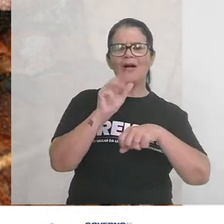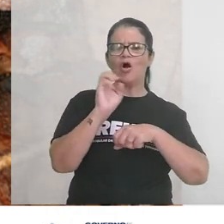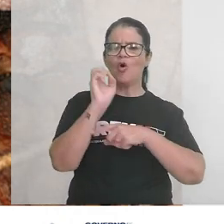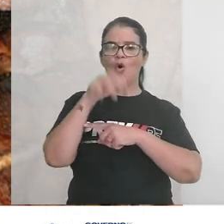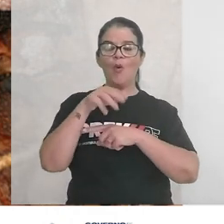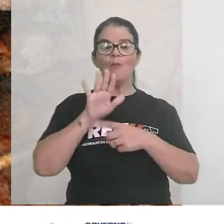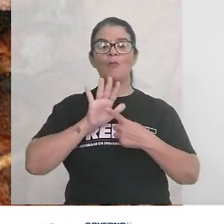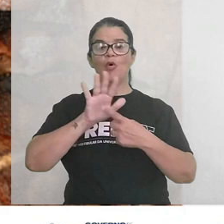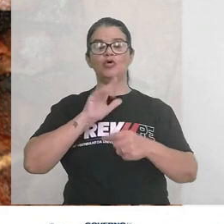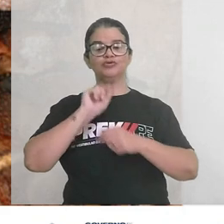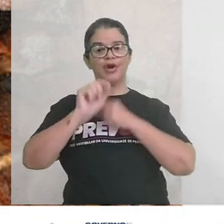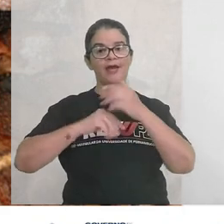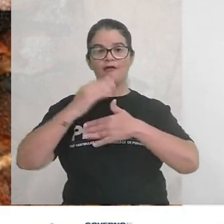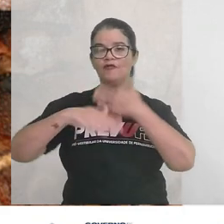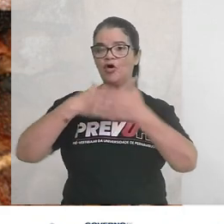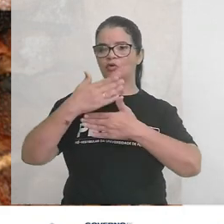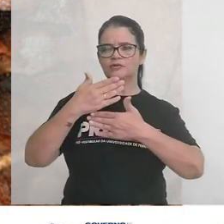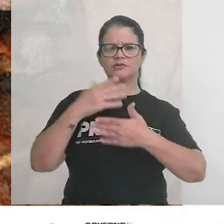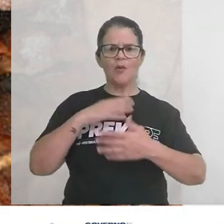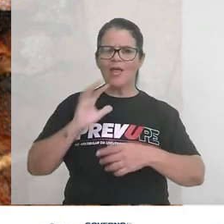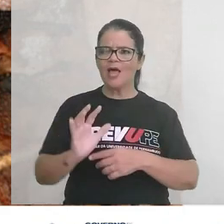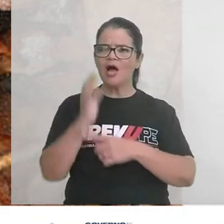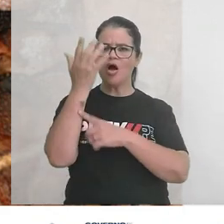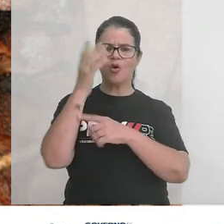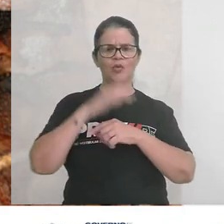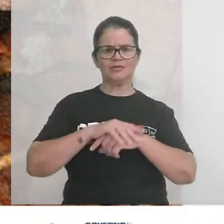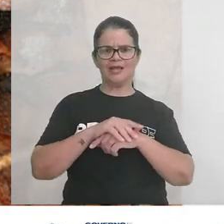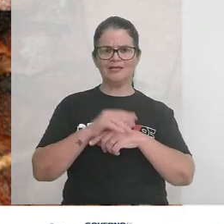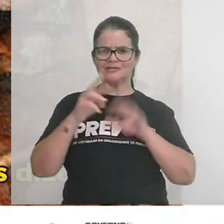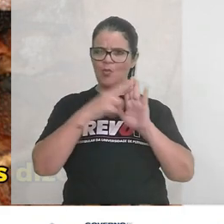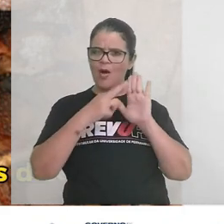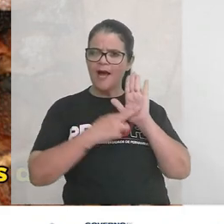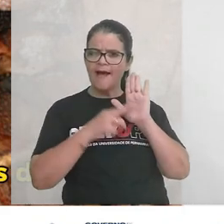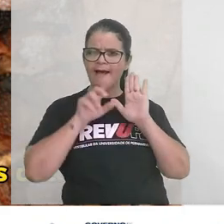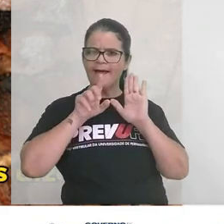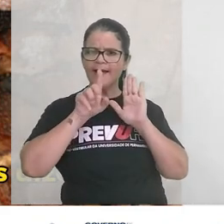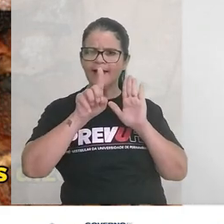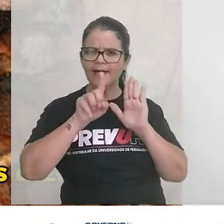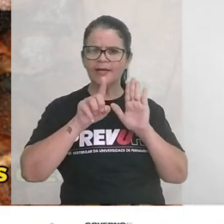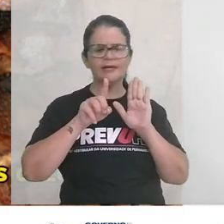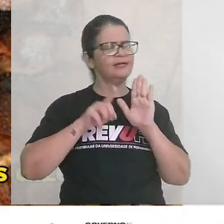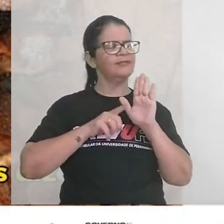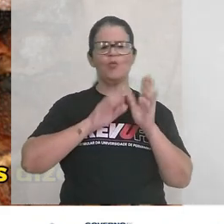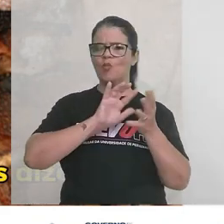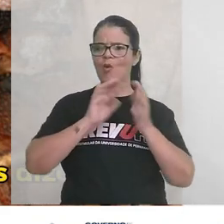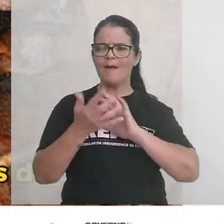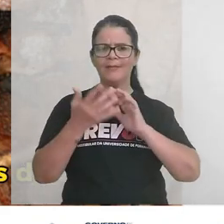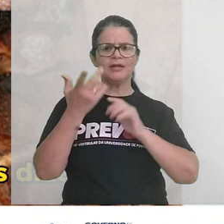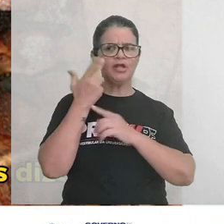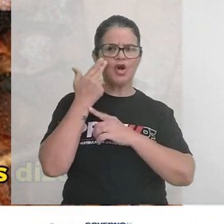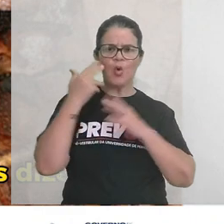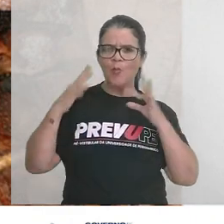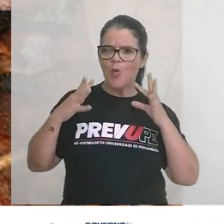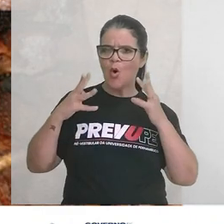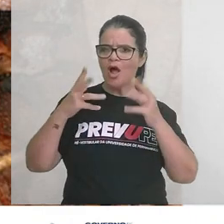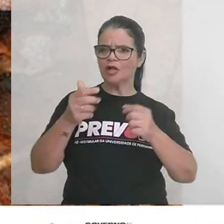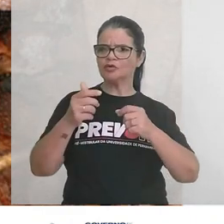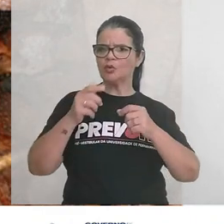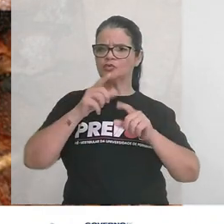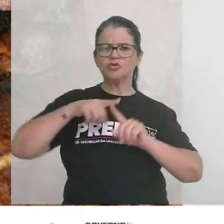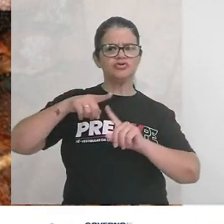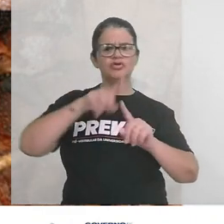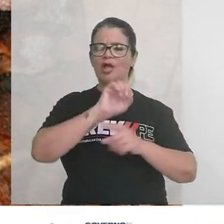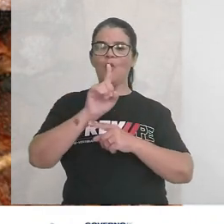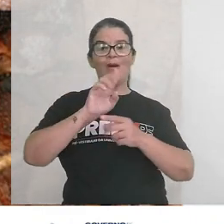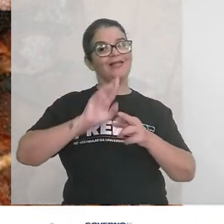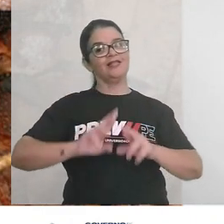isso mostra pessoal que a evolução ela não acontece de uma regra né ela não acontece de uma maneira comum a todos ser ela acontece de uma